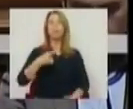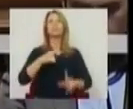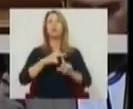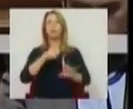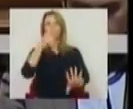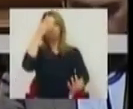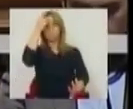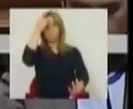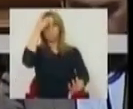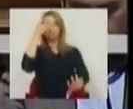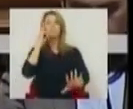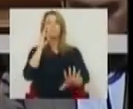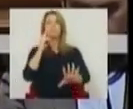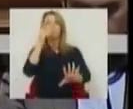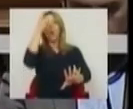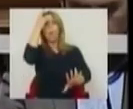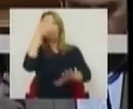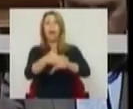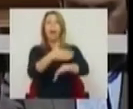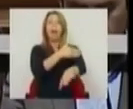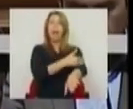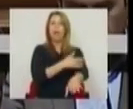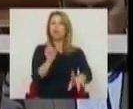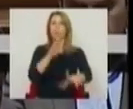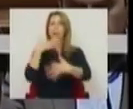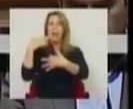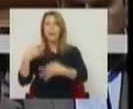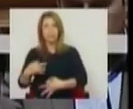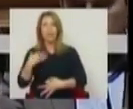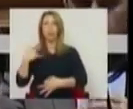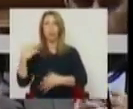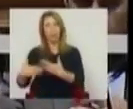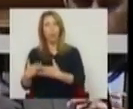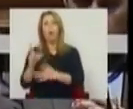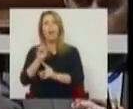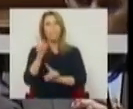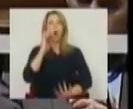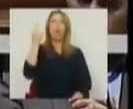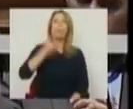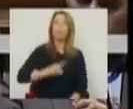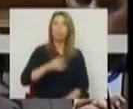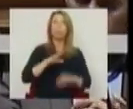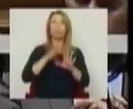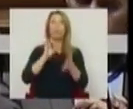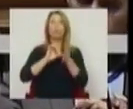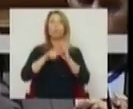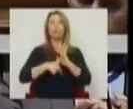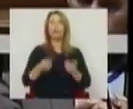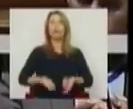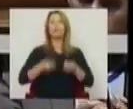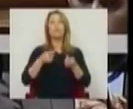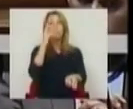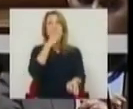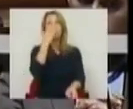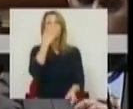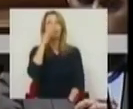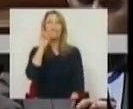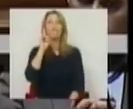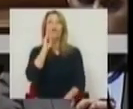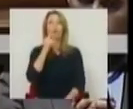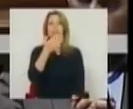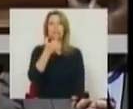parecer prévio, não vinculativo, mas obrigatório, sobre os projetos de investimento superiores a 75 milhões de